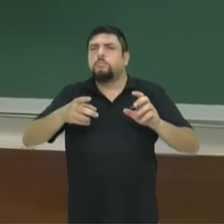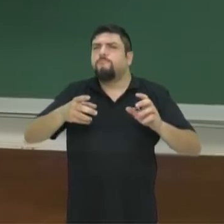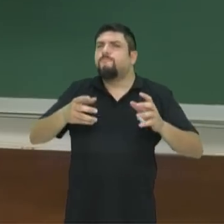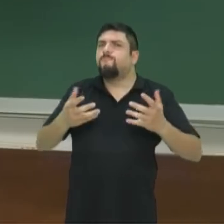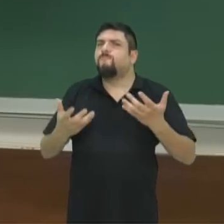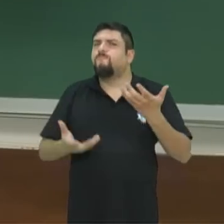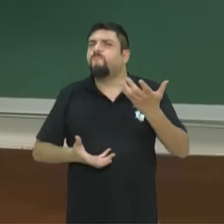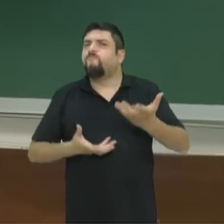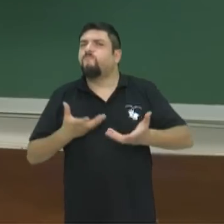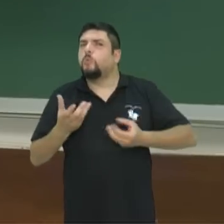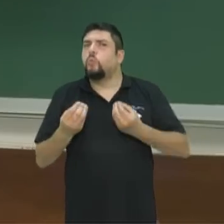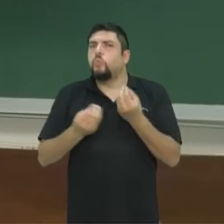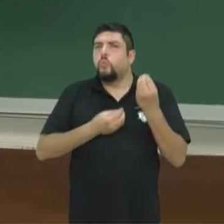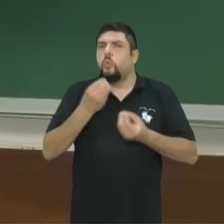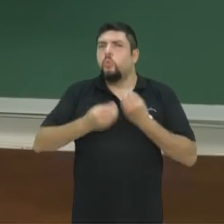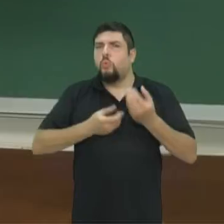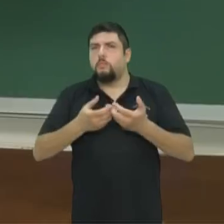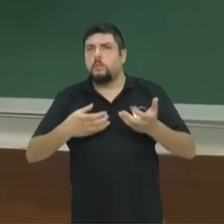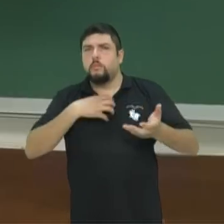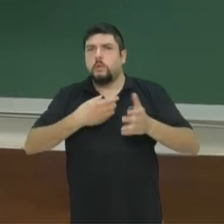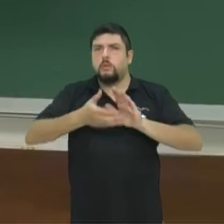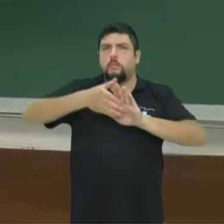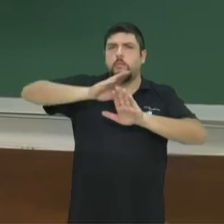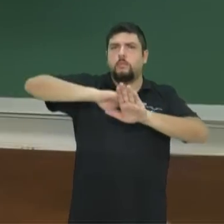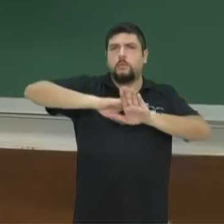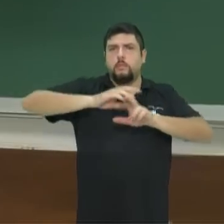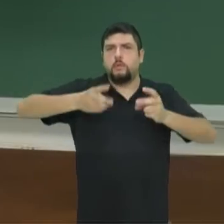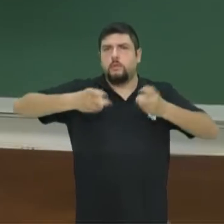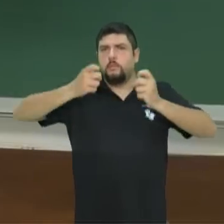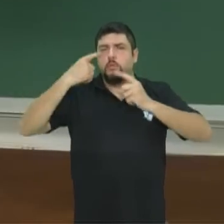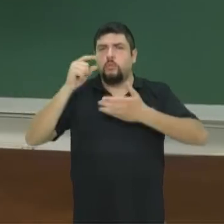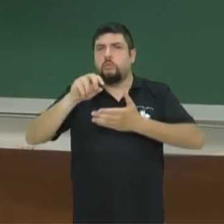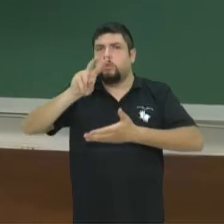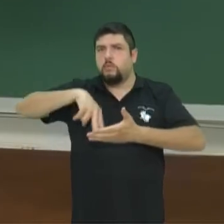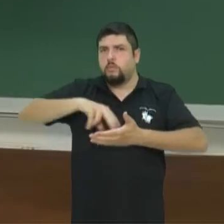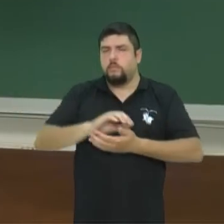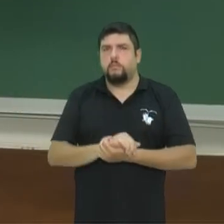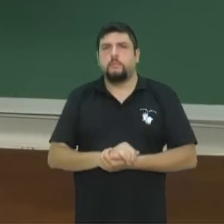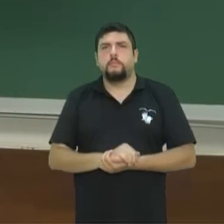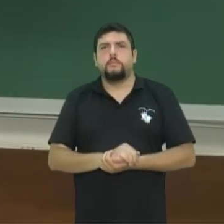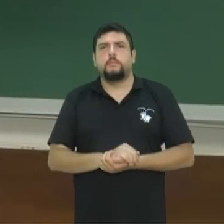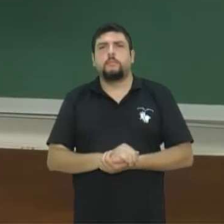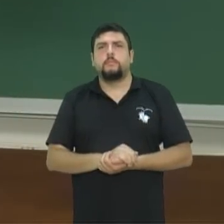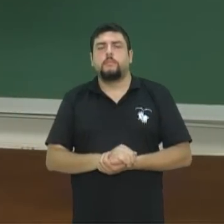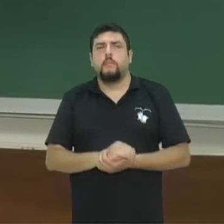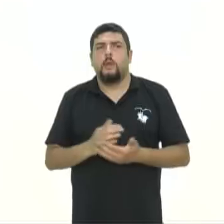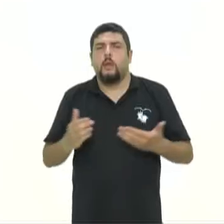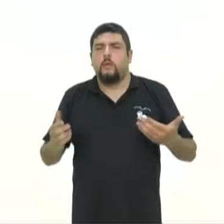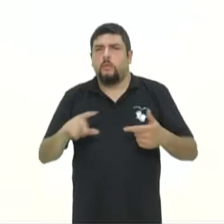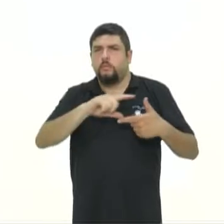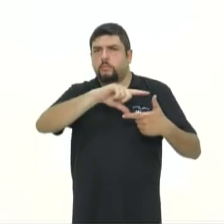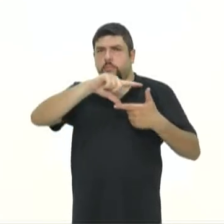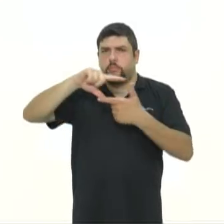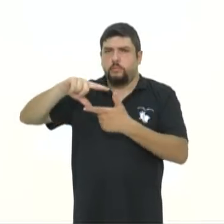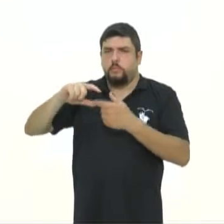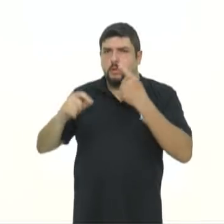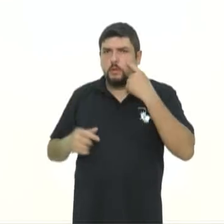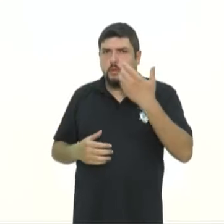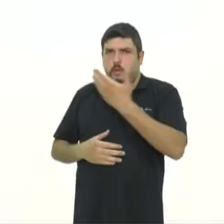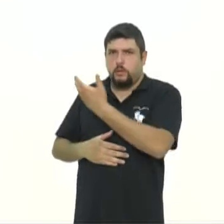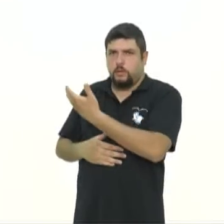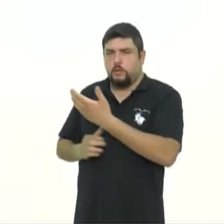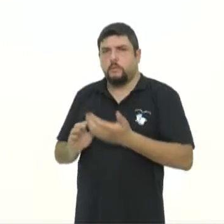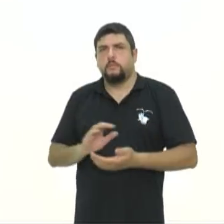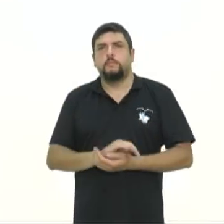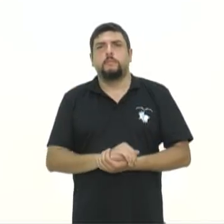leitor que tem que fazer os cálculos e tentar adivinhar o que tem ali, certo? Vamos analisar então mais essa tirinha aqui. Observem que a